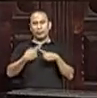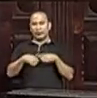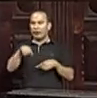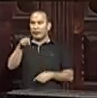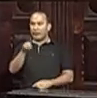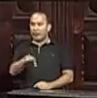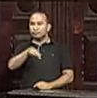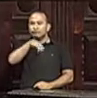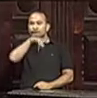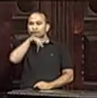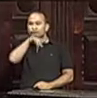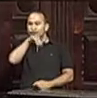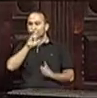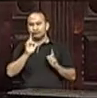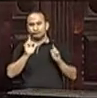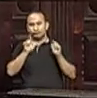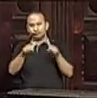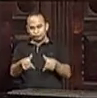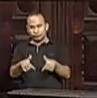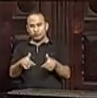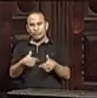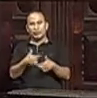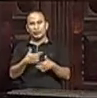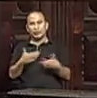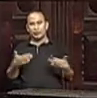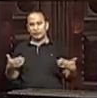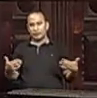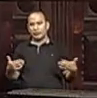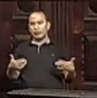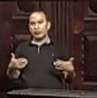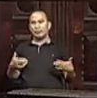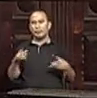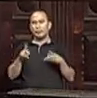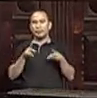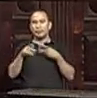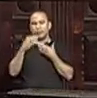péssimo gestor e desrespeita a população carioca. Muito obrigado, senhora presidente.